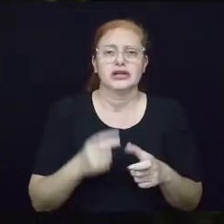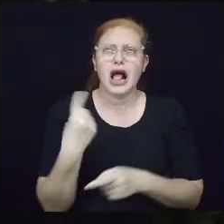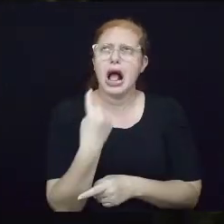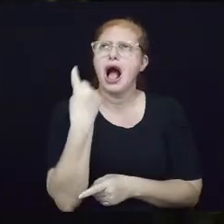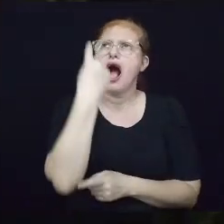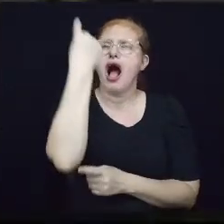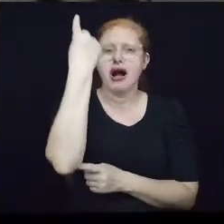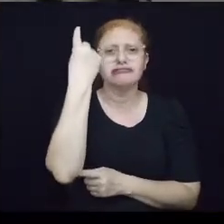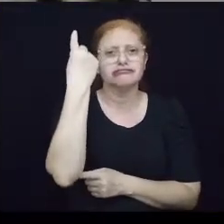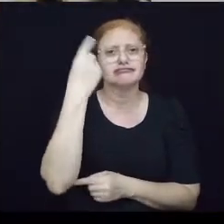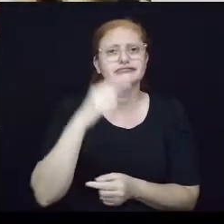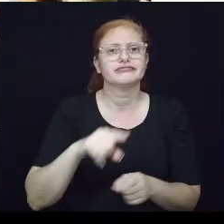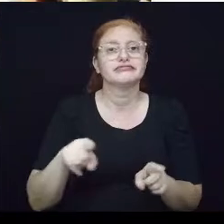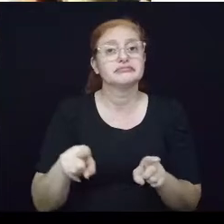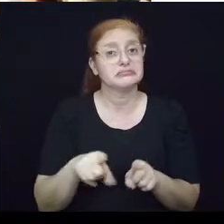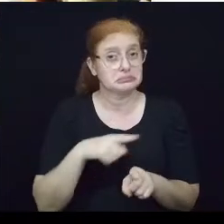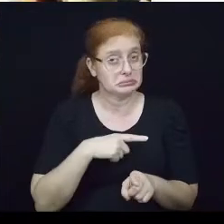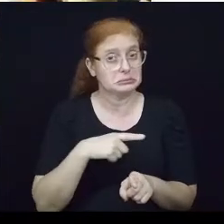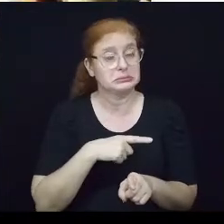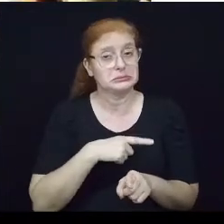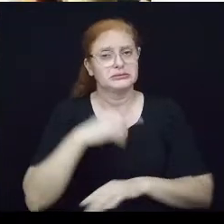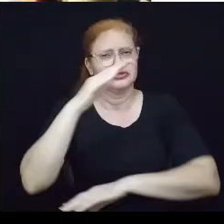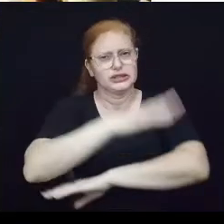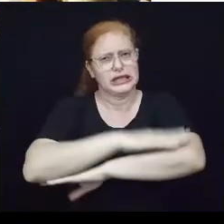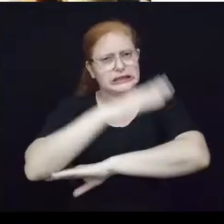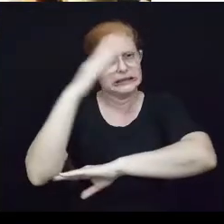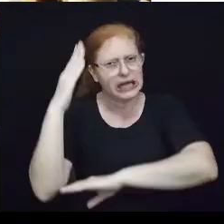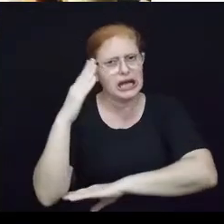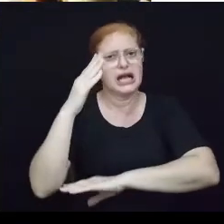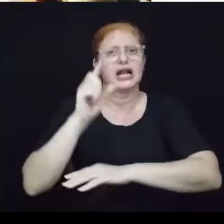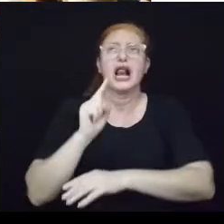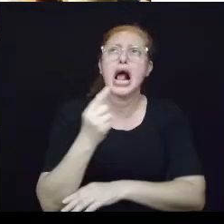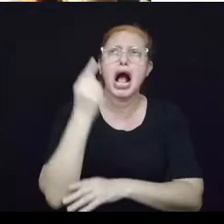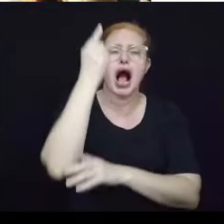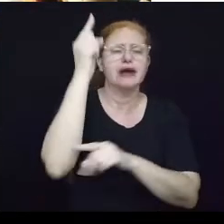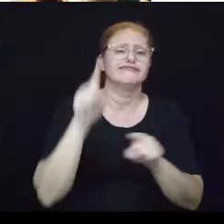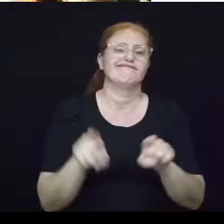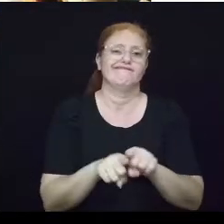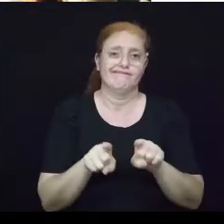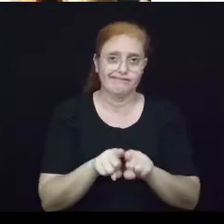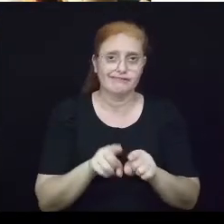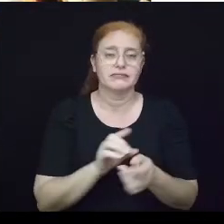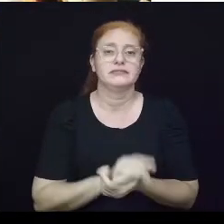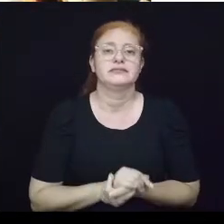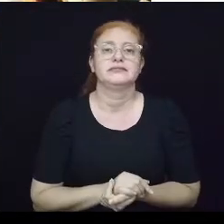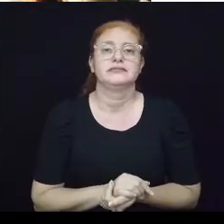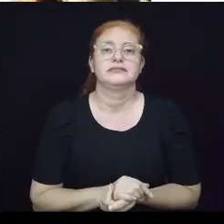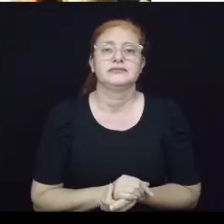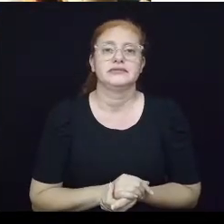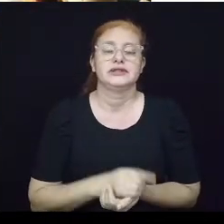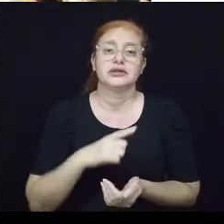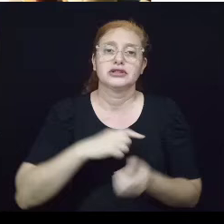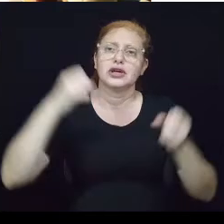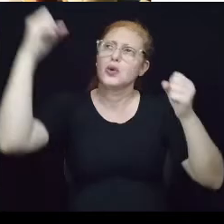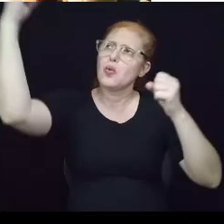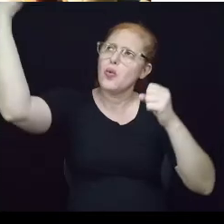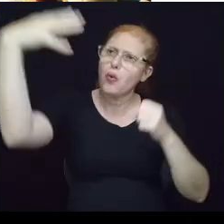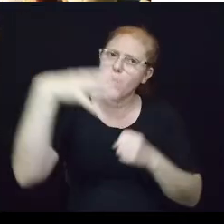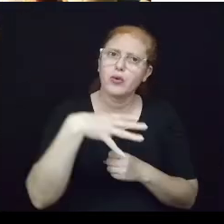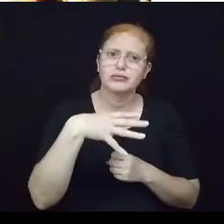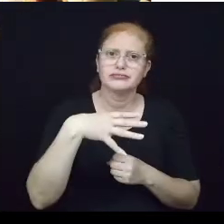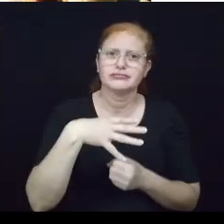direito alto, onde tem janelas laterais altas também que atiram uma luz bem